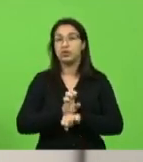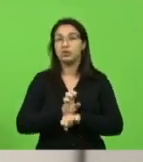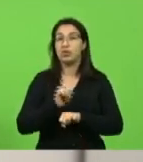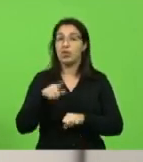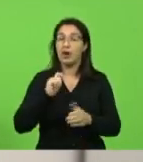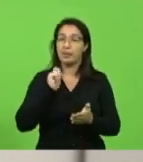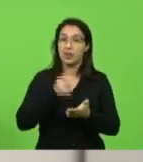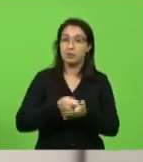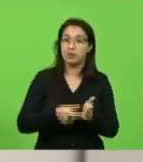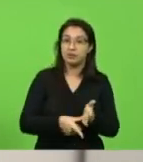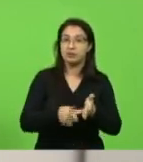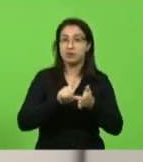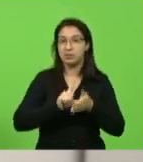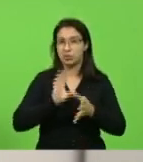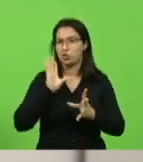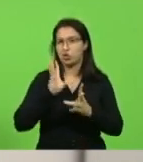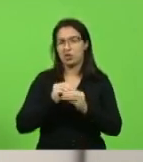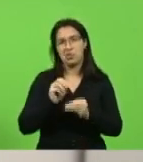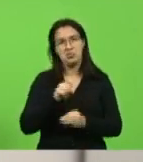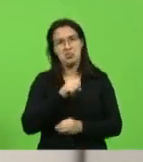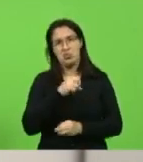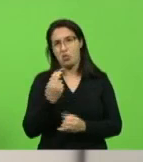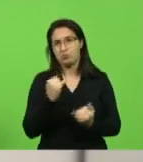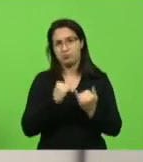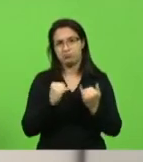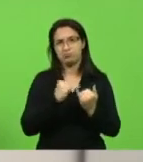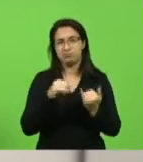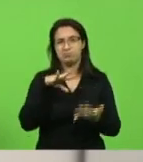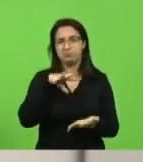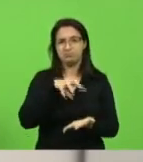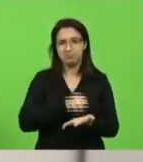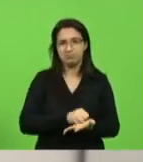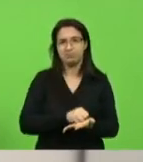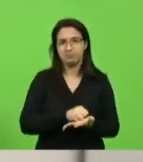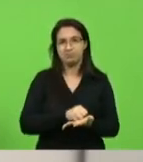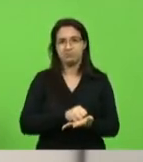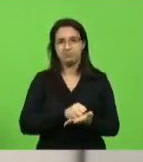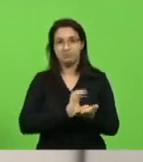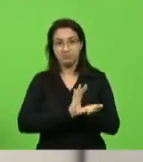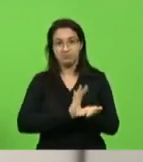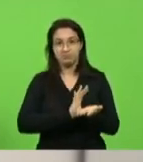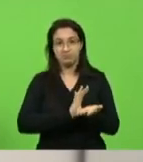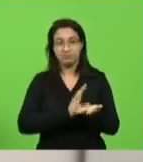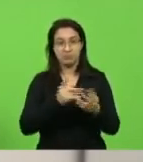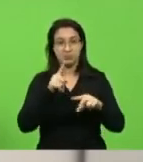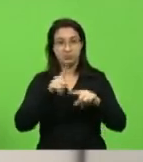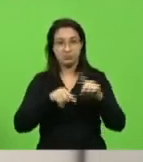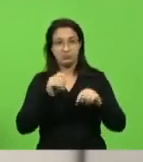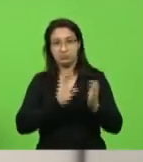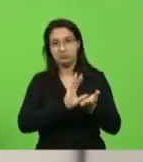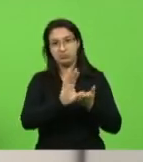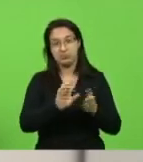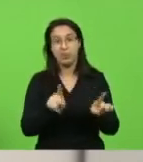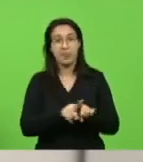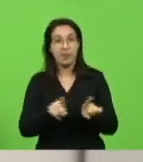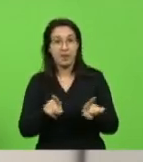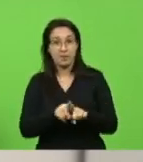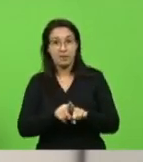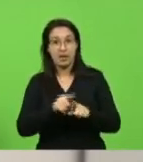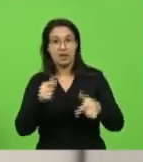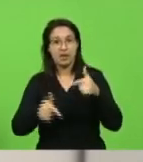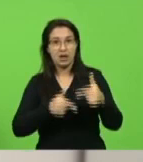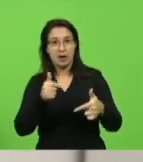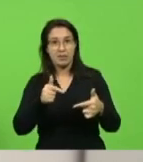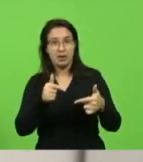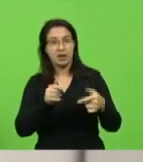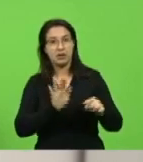pagamentos total ou parcial nas contratações destinadas ao fornecimento de bens, à prestação de serviços, à